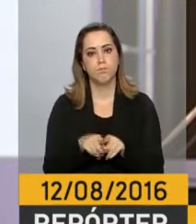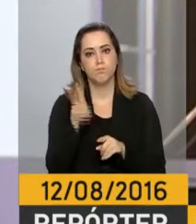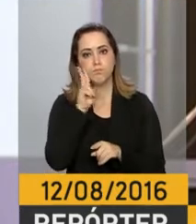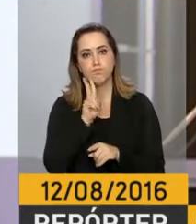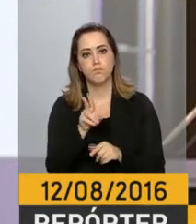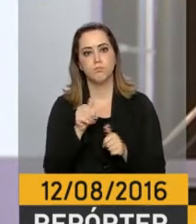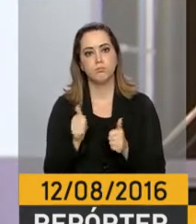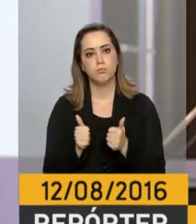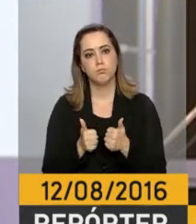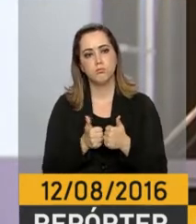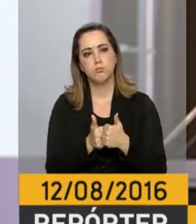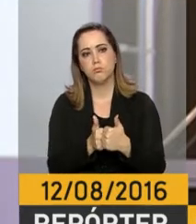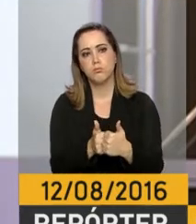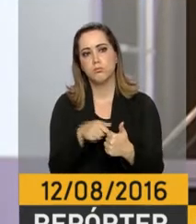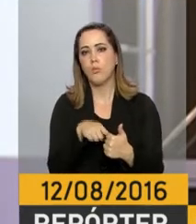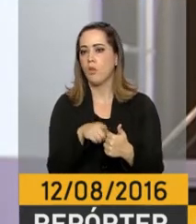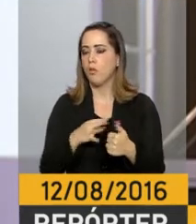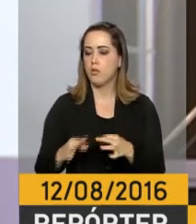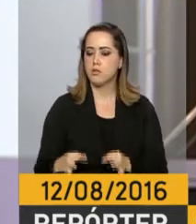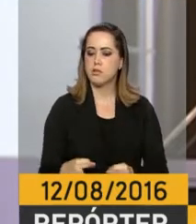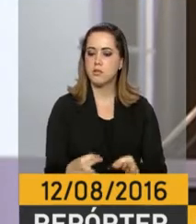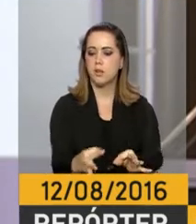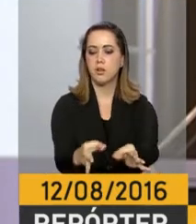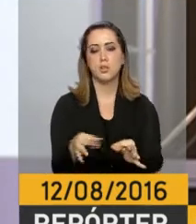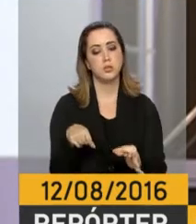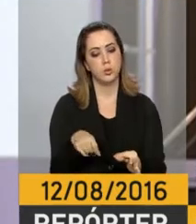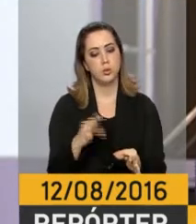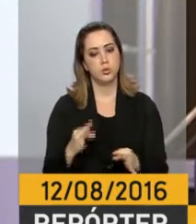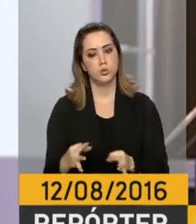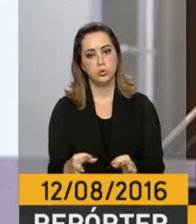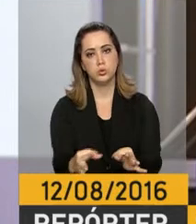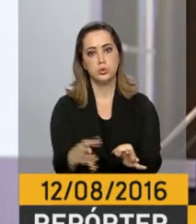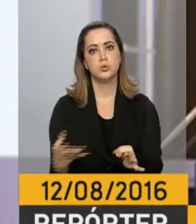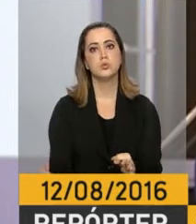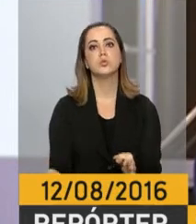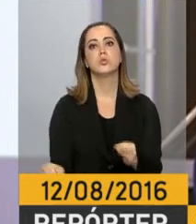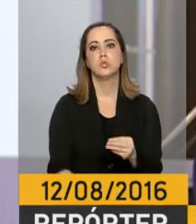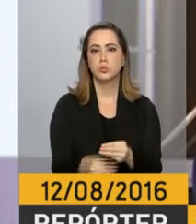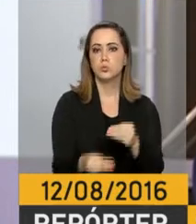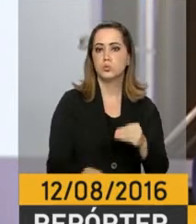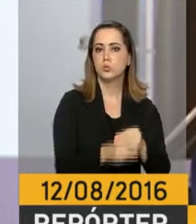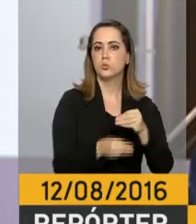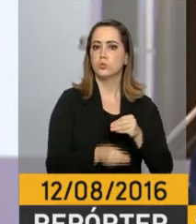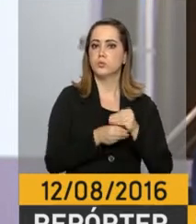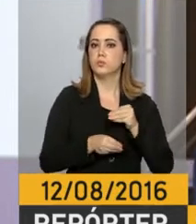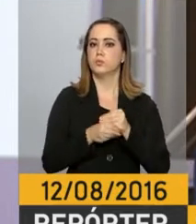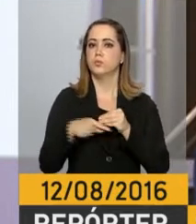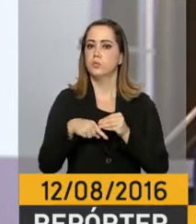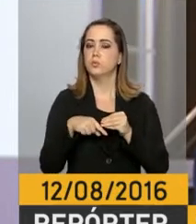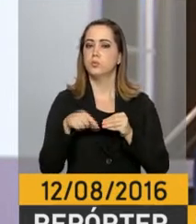perto as inovações tecnológicas que vêm se incorporando a esse sistema com grande rapidez.